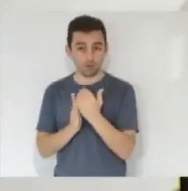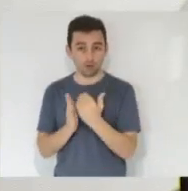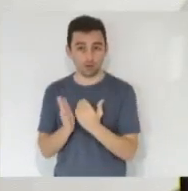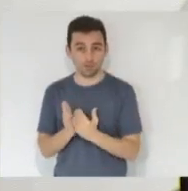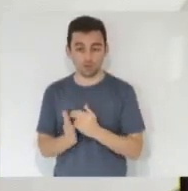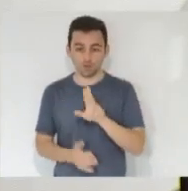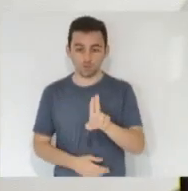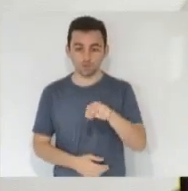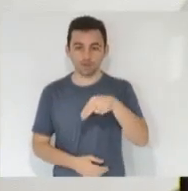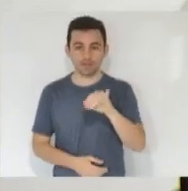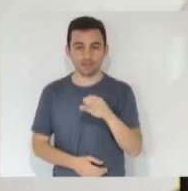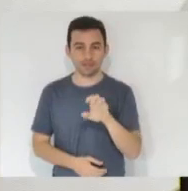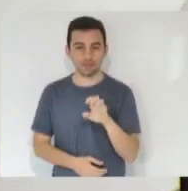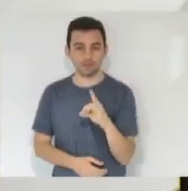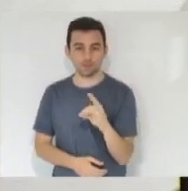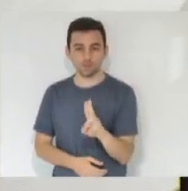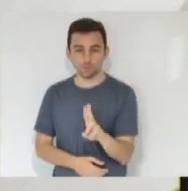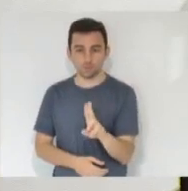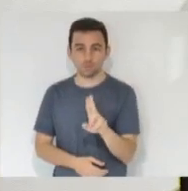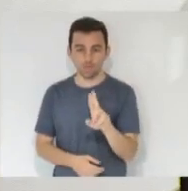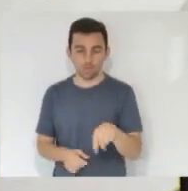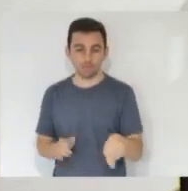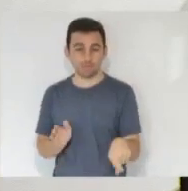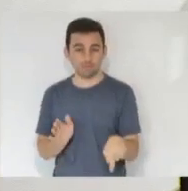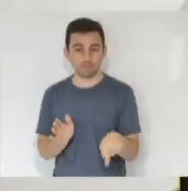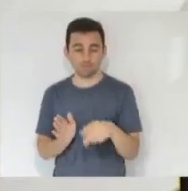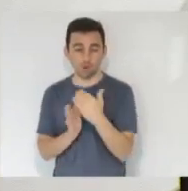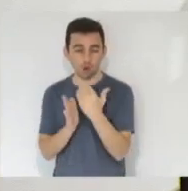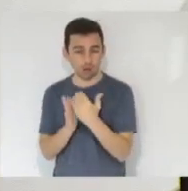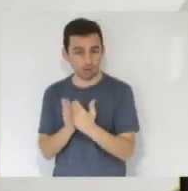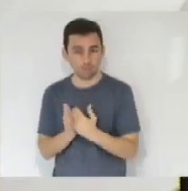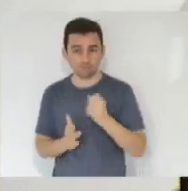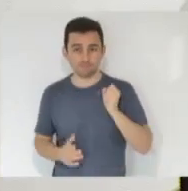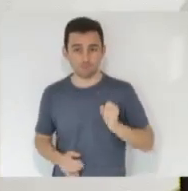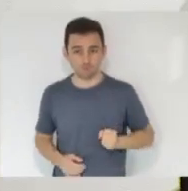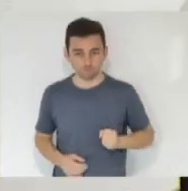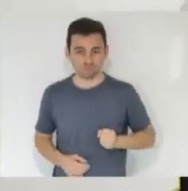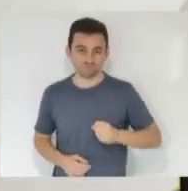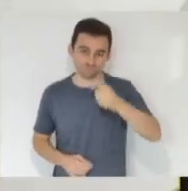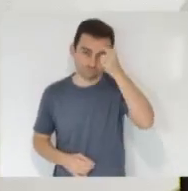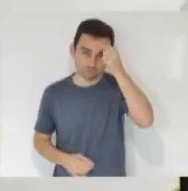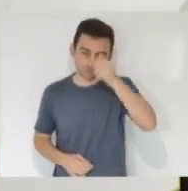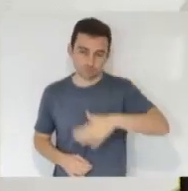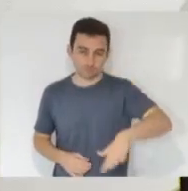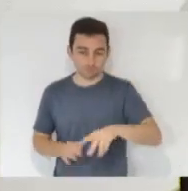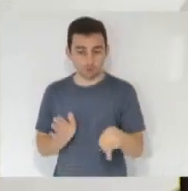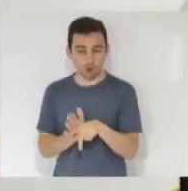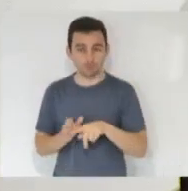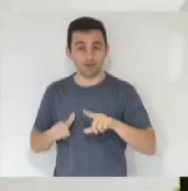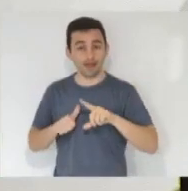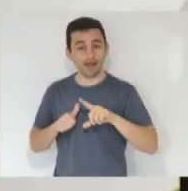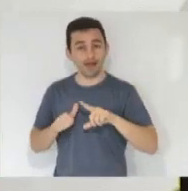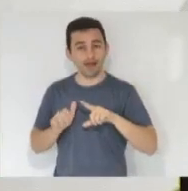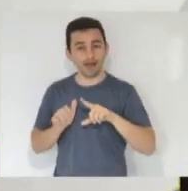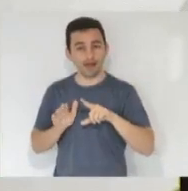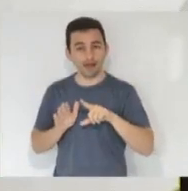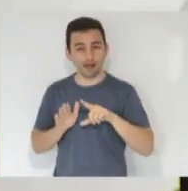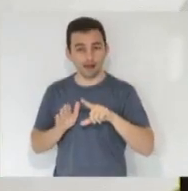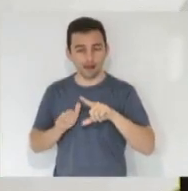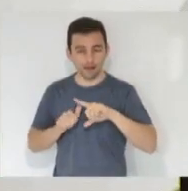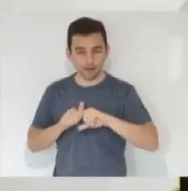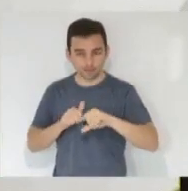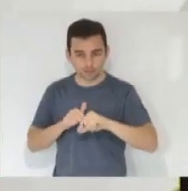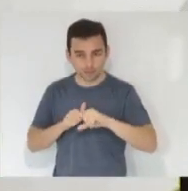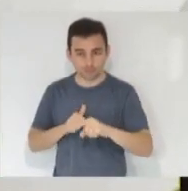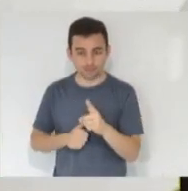Unedu, Programa de Bolsas Universitárias do Governo do Estado, fundamentadas nos artigos 170 e